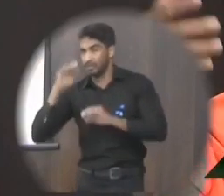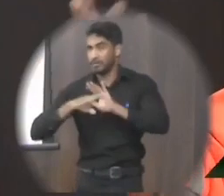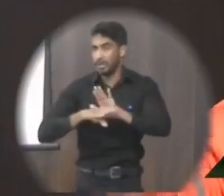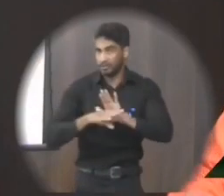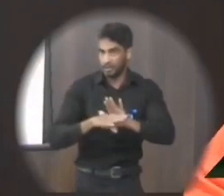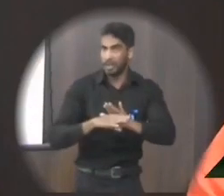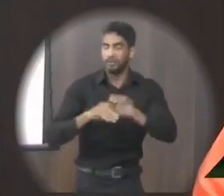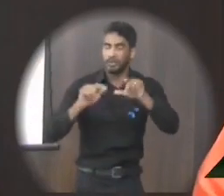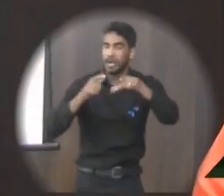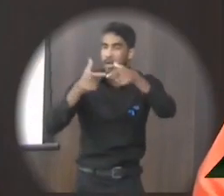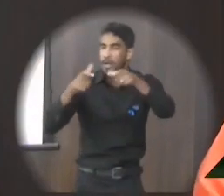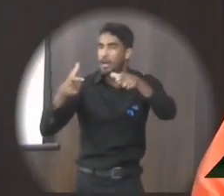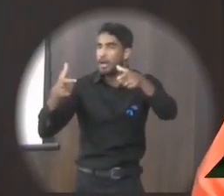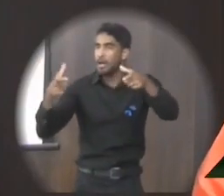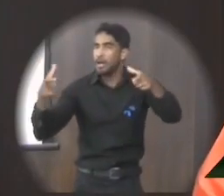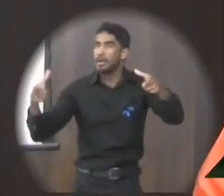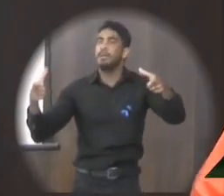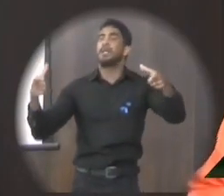ampliando